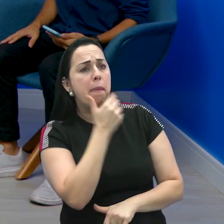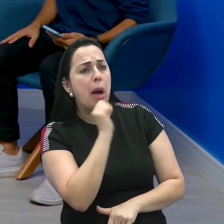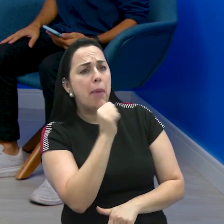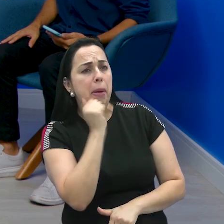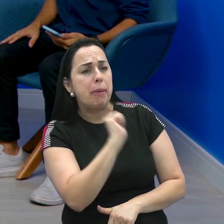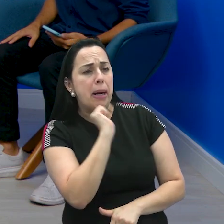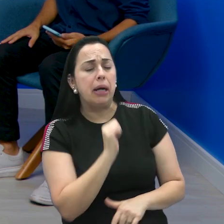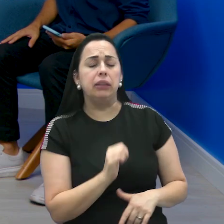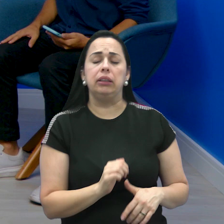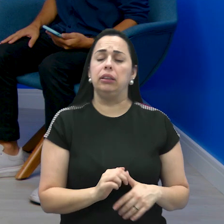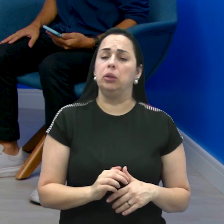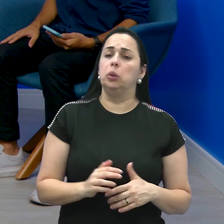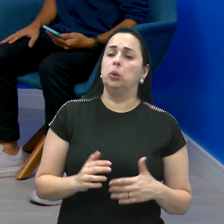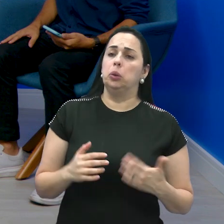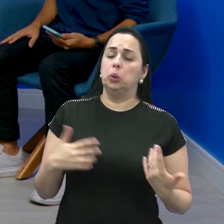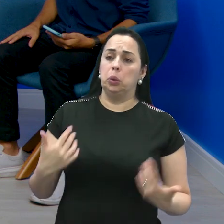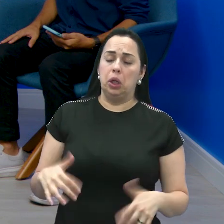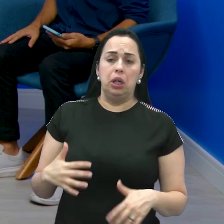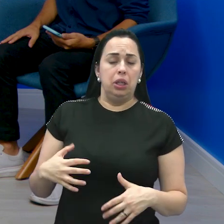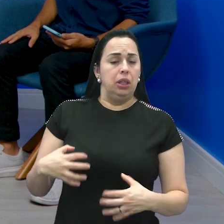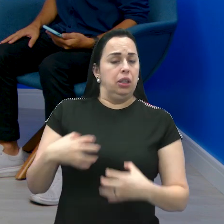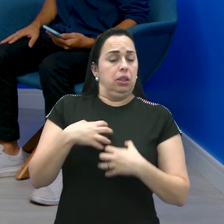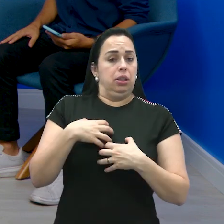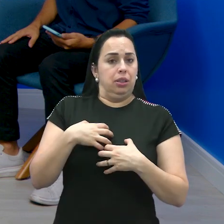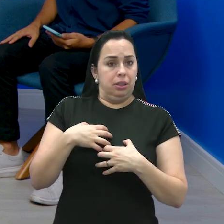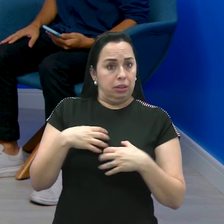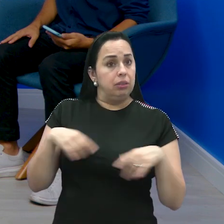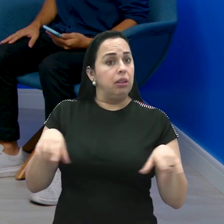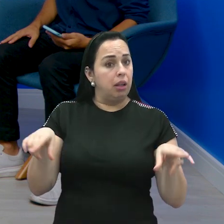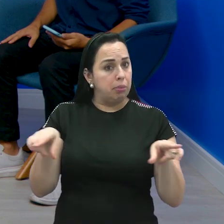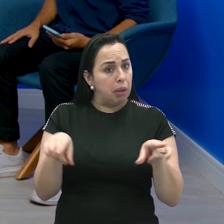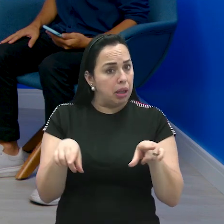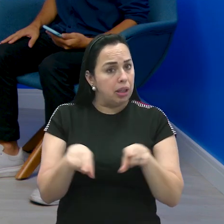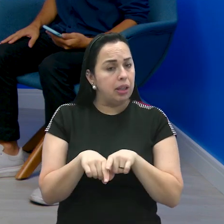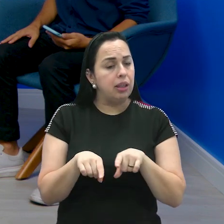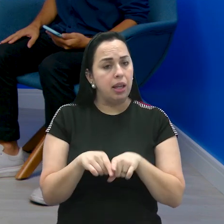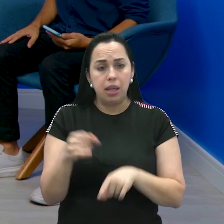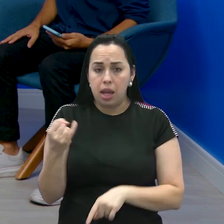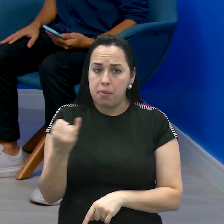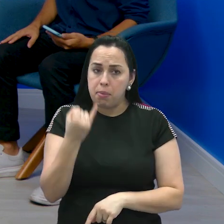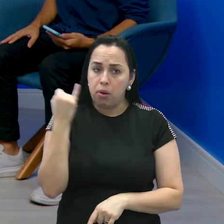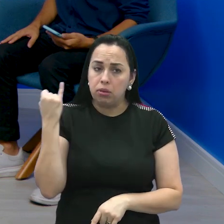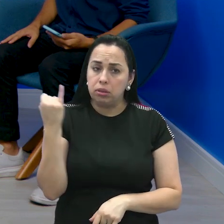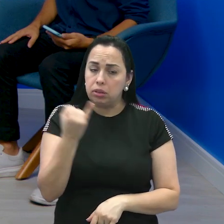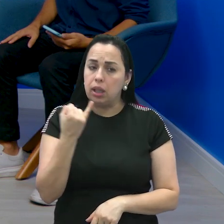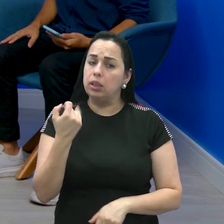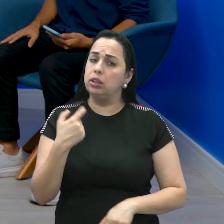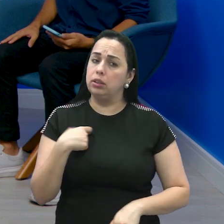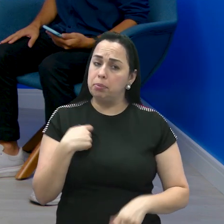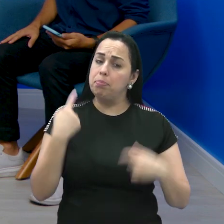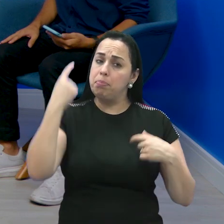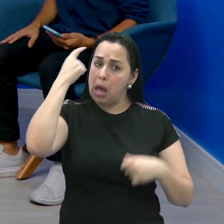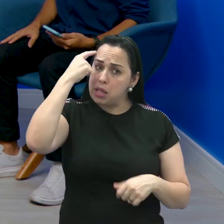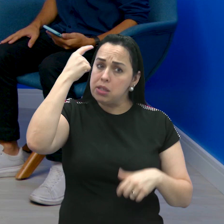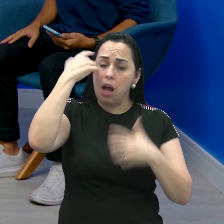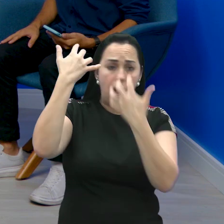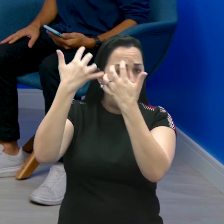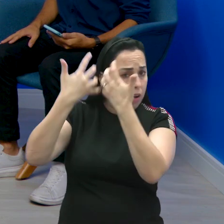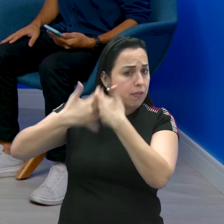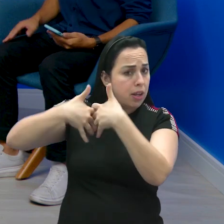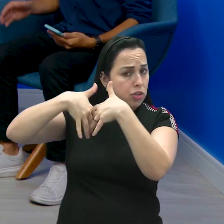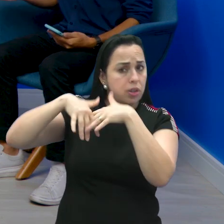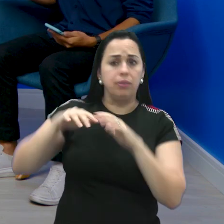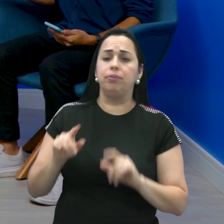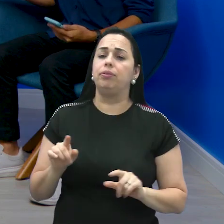Né? Isso também provoca hoje um questionamento nas pessoas. E é importantíssimo a gente questionar isso.